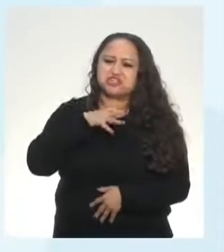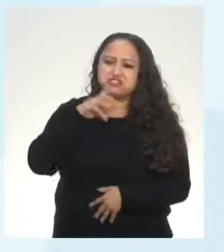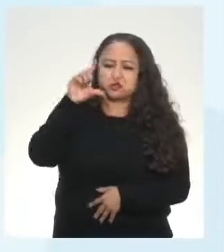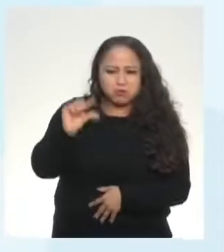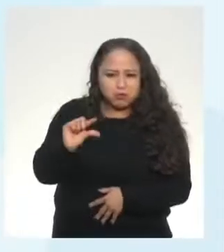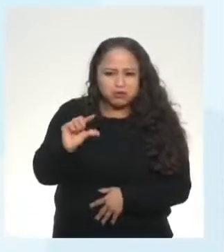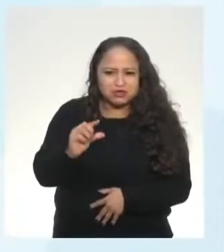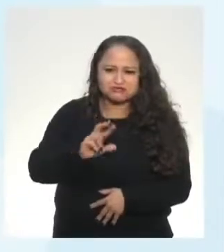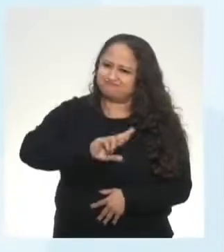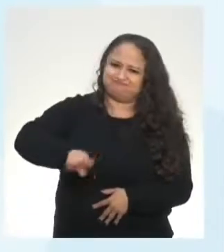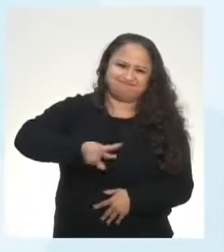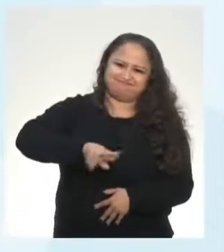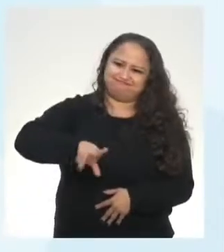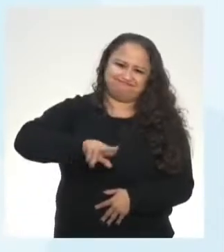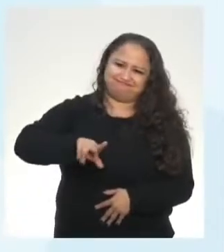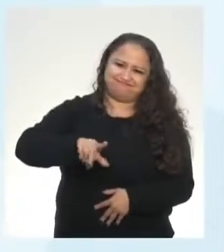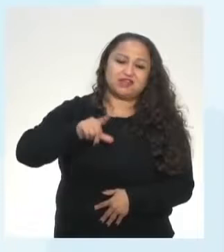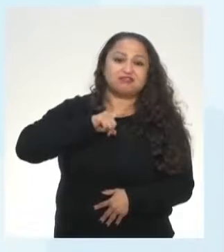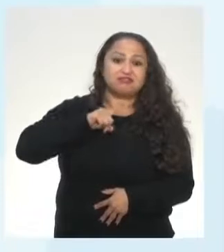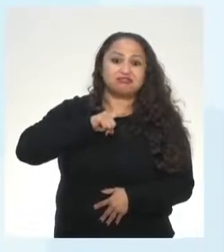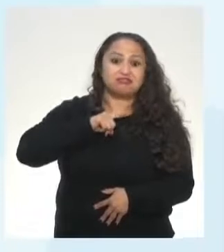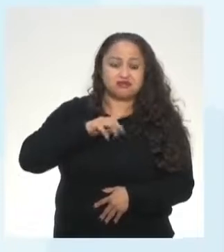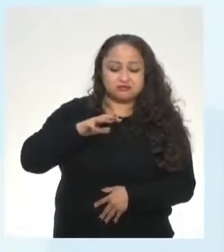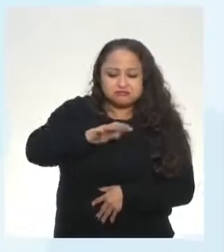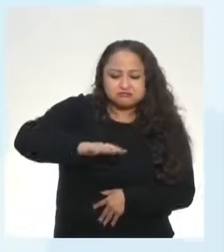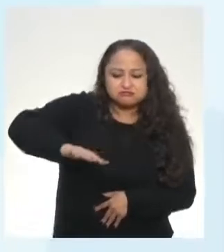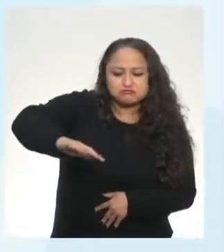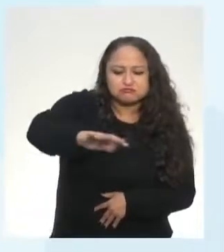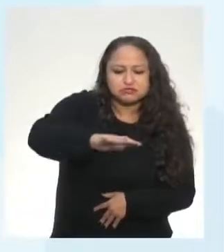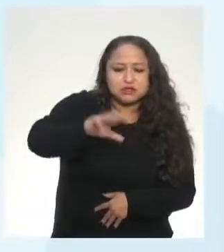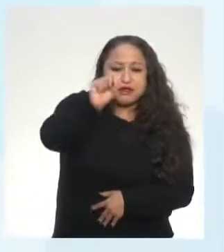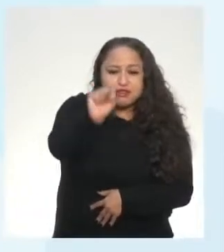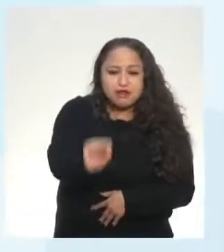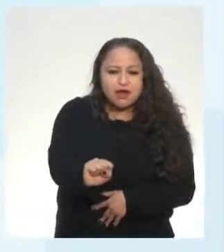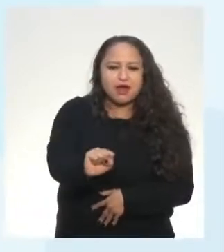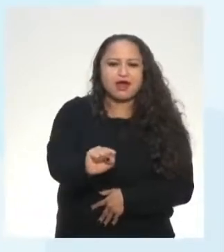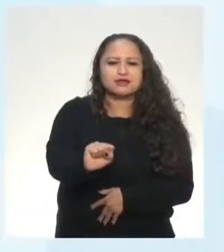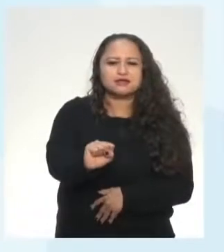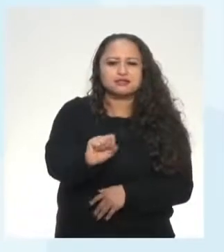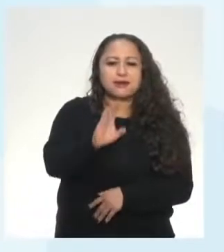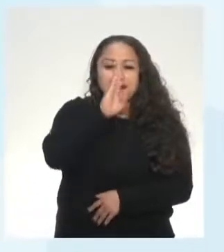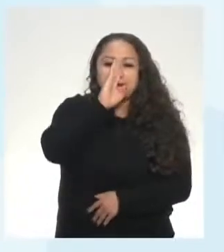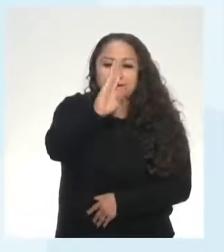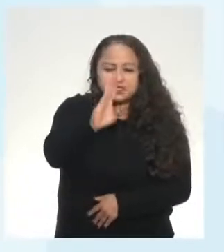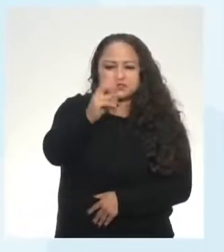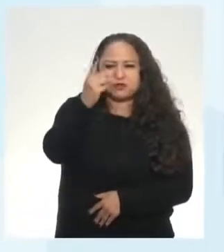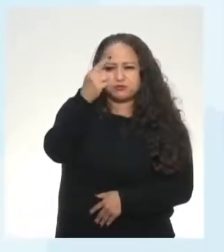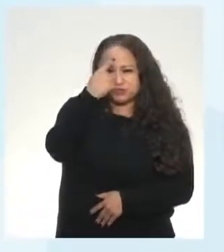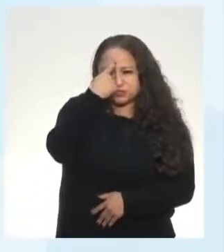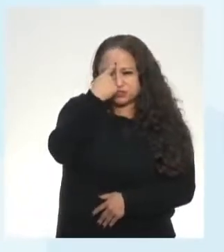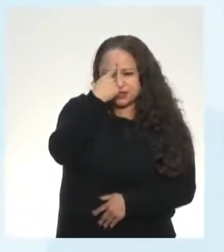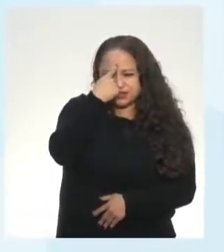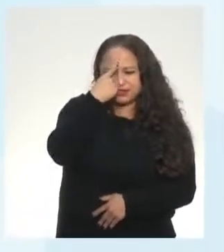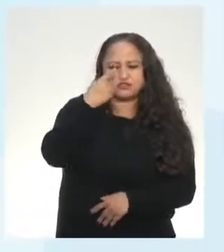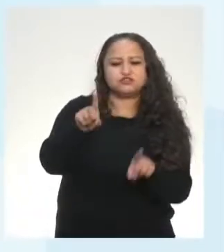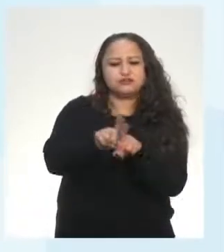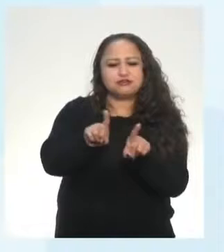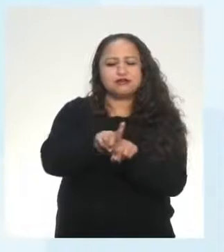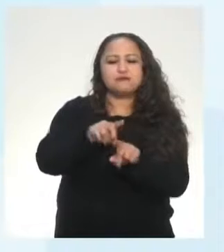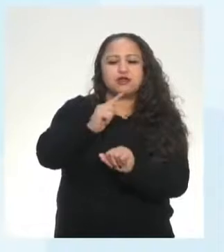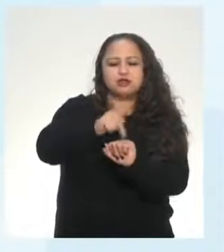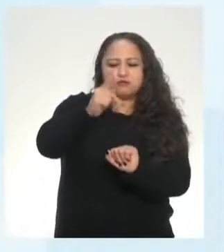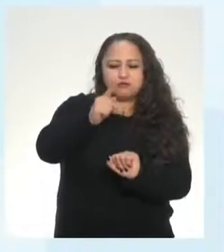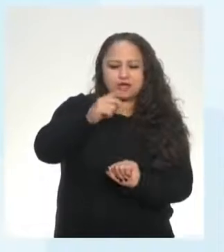uma concentração na região asiática, principalmente aí na Índia, né? Na China também há uma grande concentração.